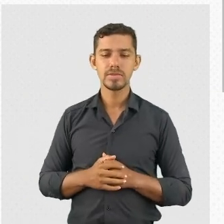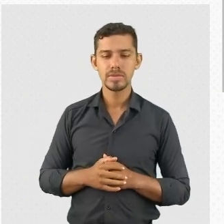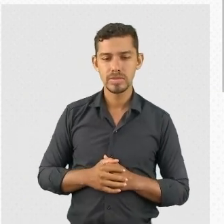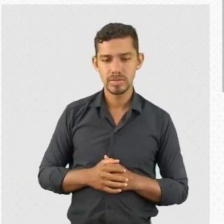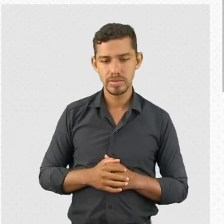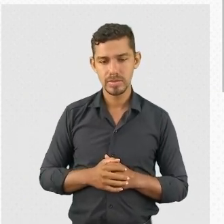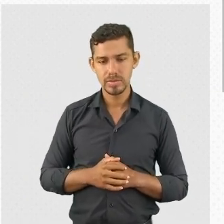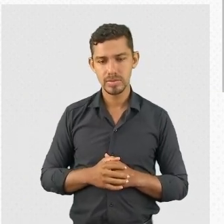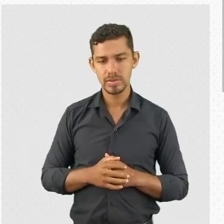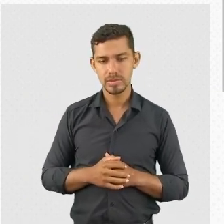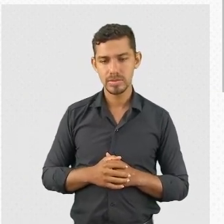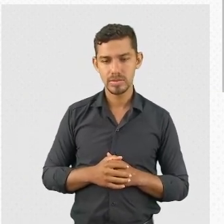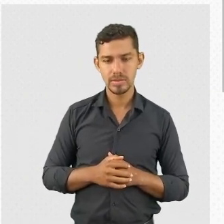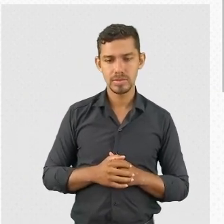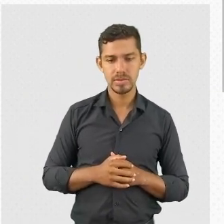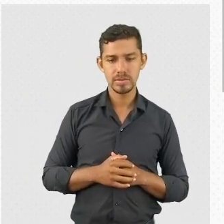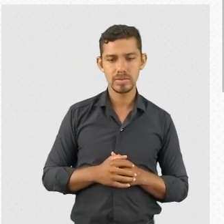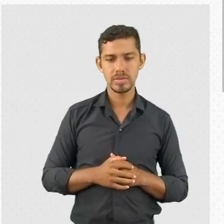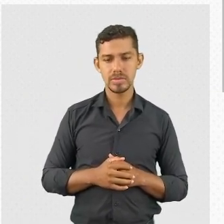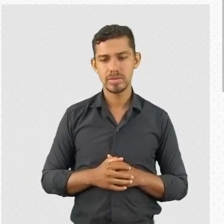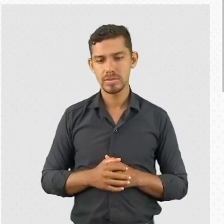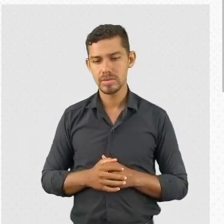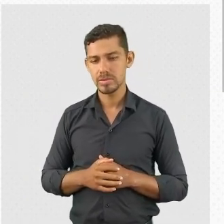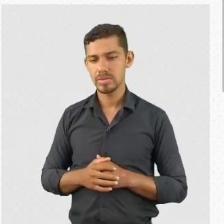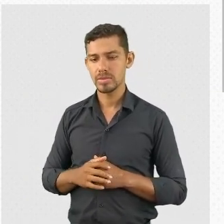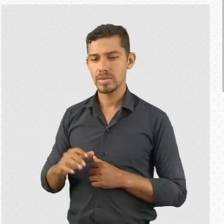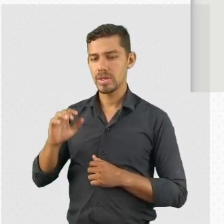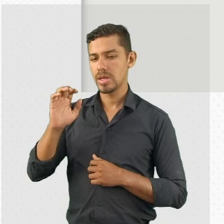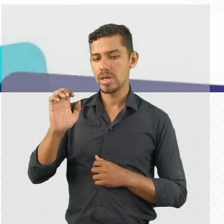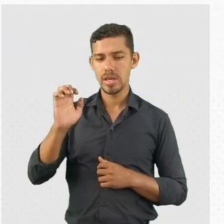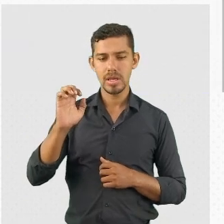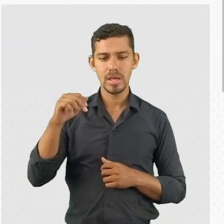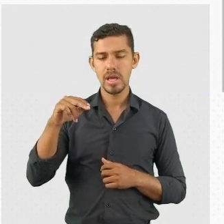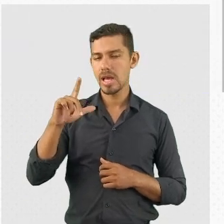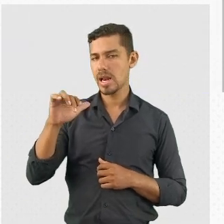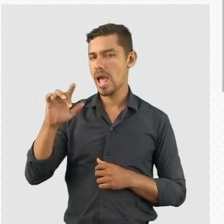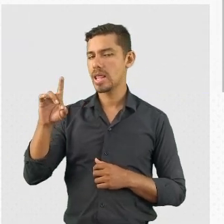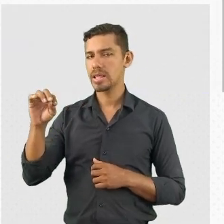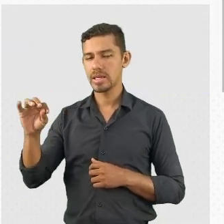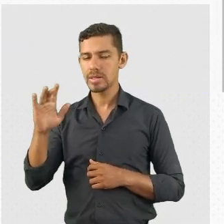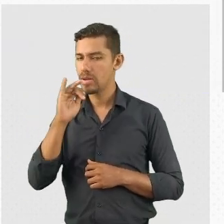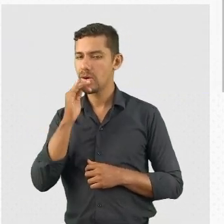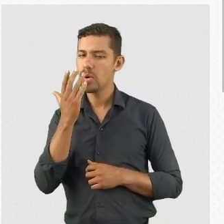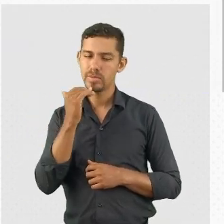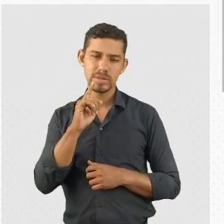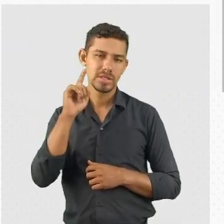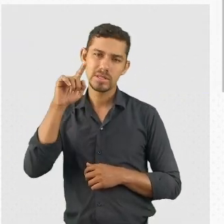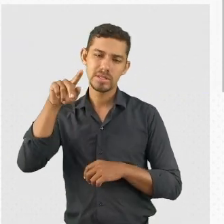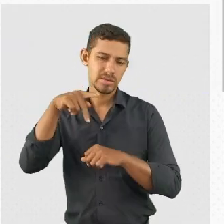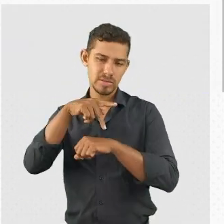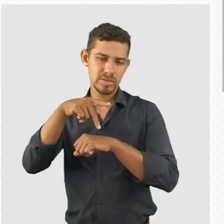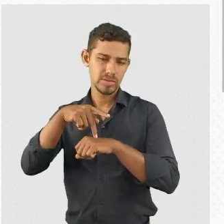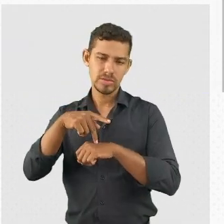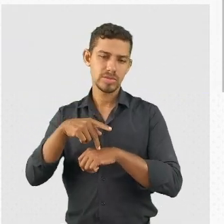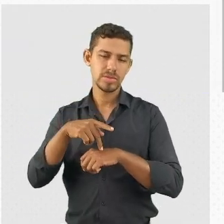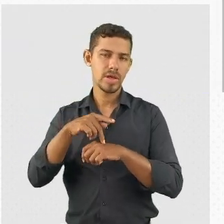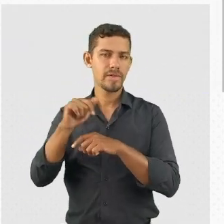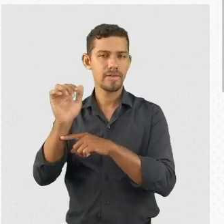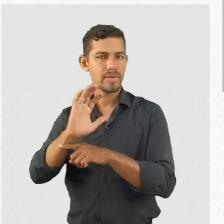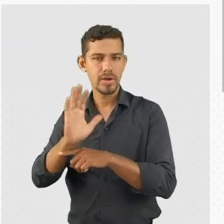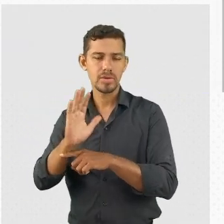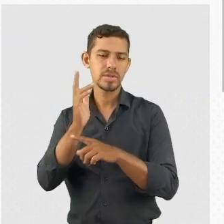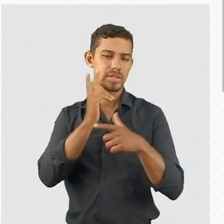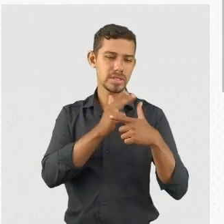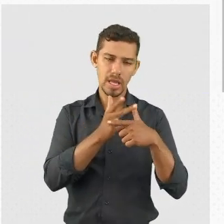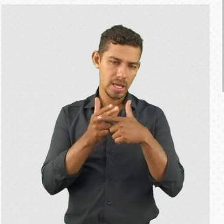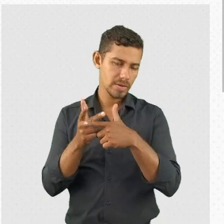e canned food, que são as comidas enlatadas, também muito consumidas nesses países. Provavelmente em filme, série, vocês